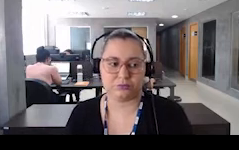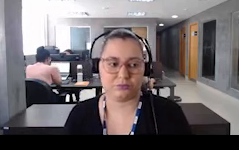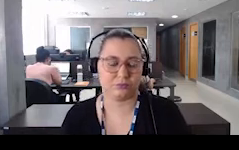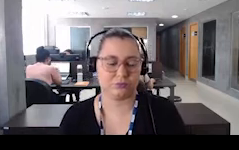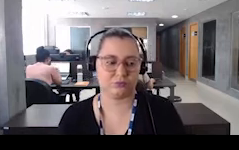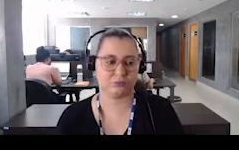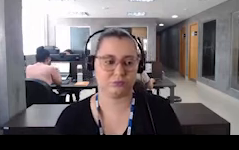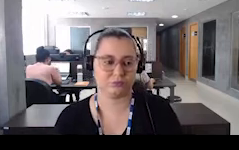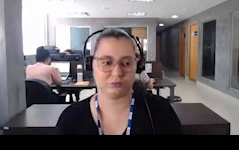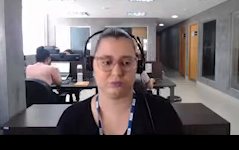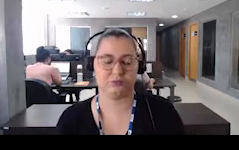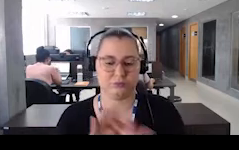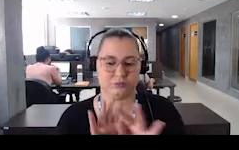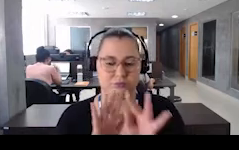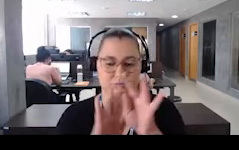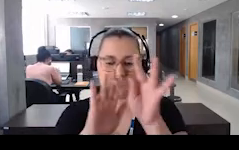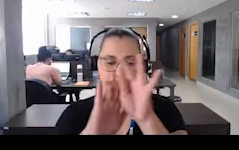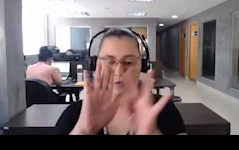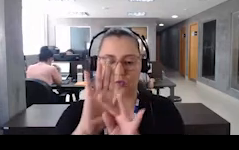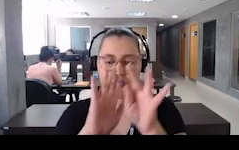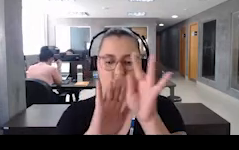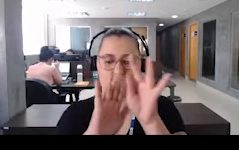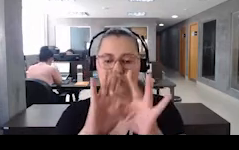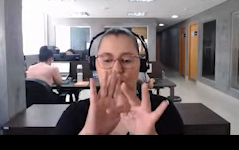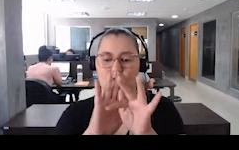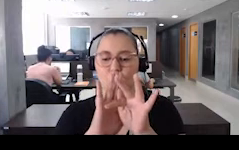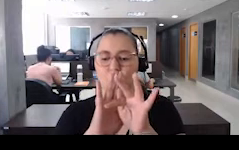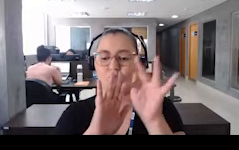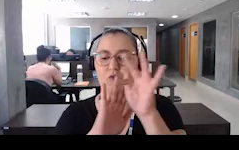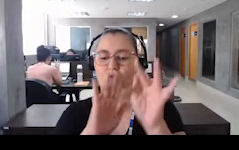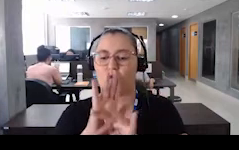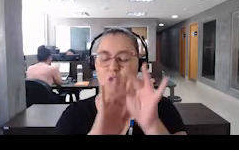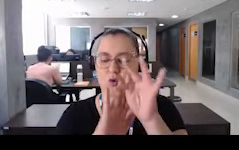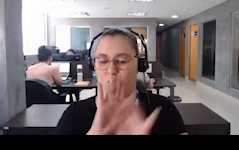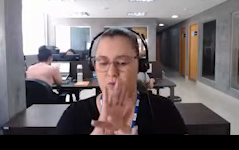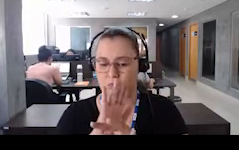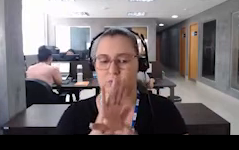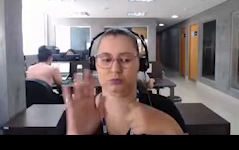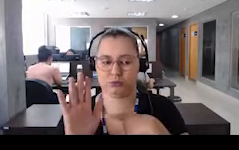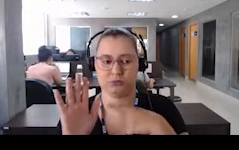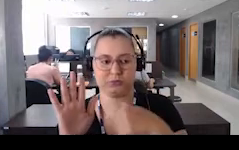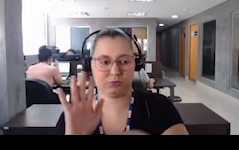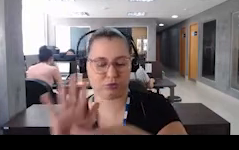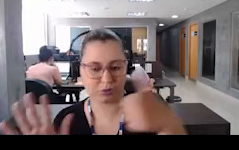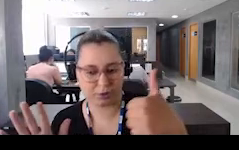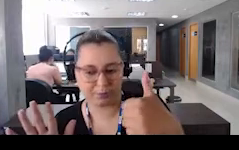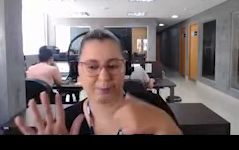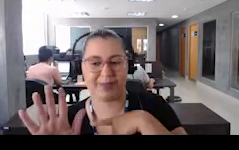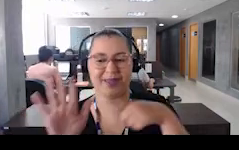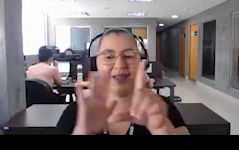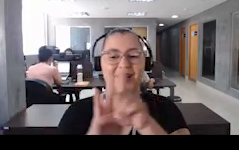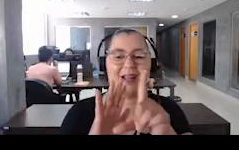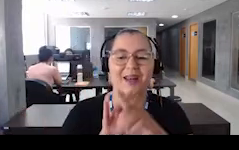ó, a questão das fórmulas que a gente tem para poder achar, né, tensão e corrente. Né? Então, aqui, ó, fórmula da primeira lei de